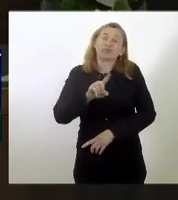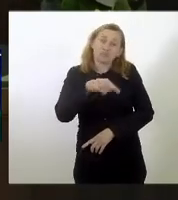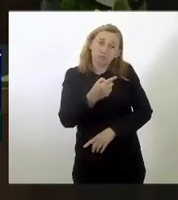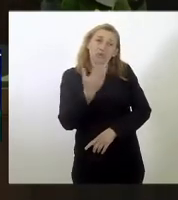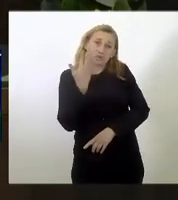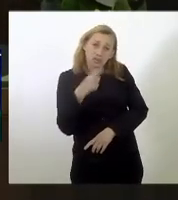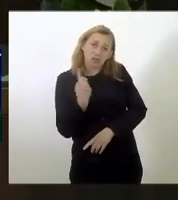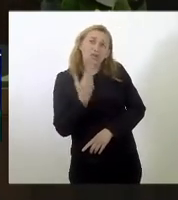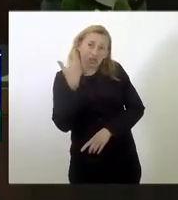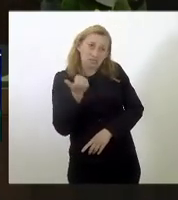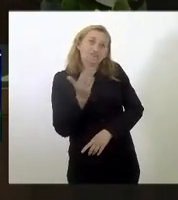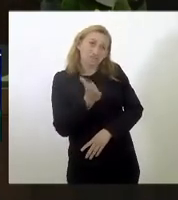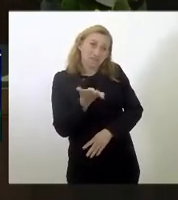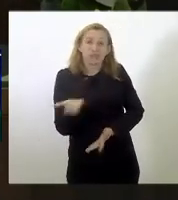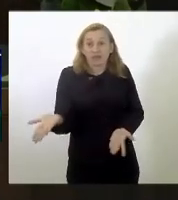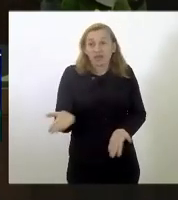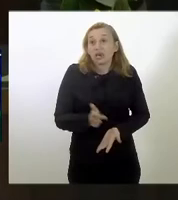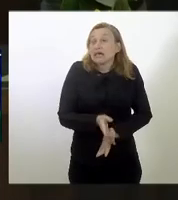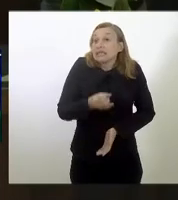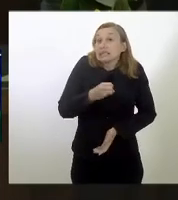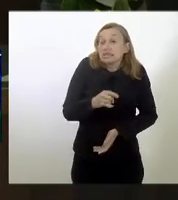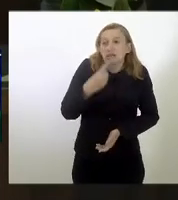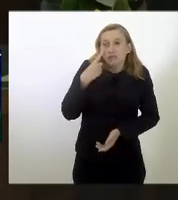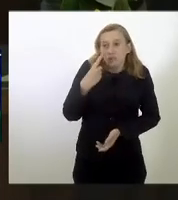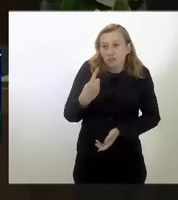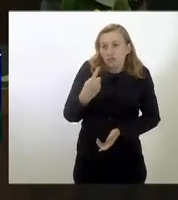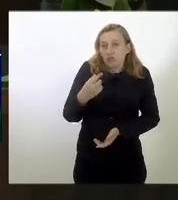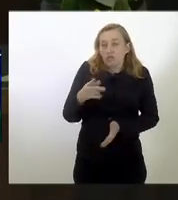sabe. Aqui, se nós fôssemos